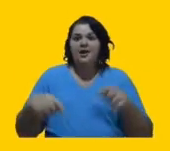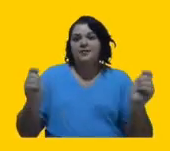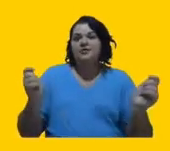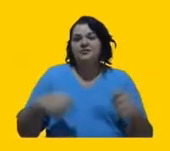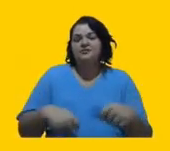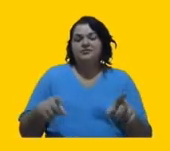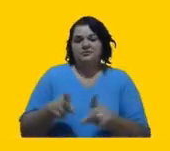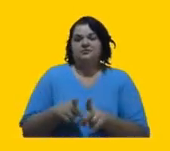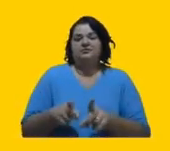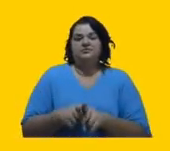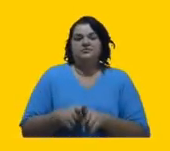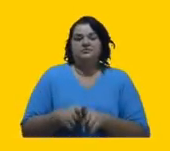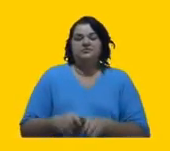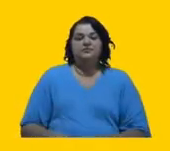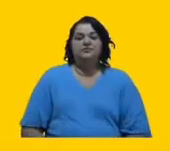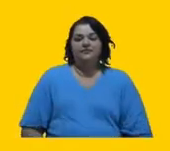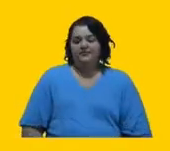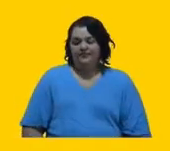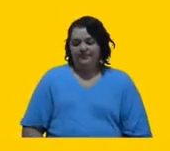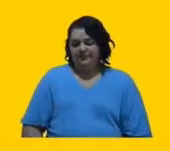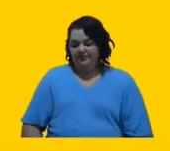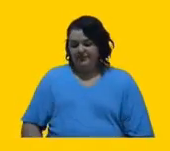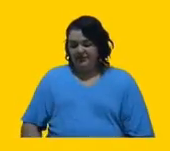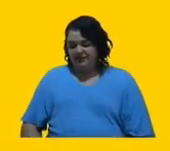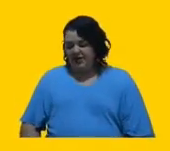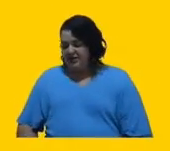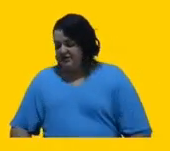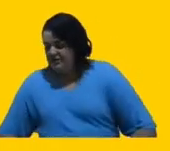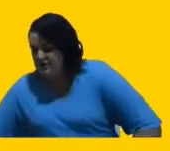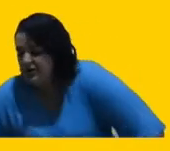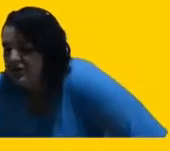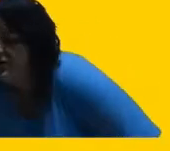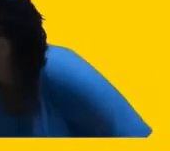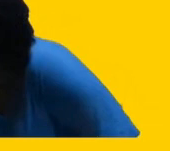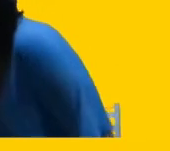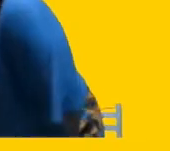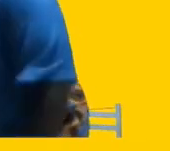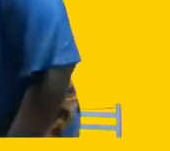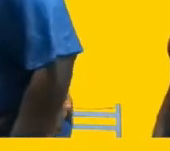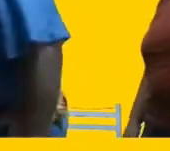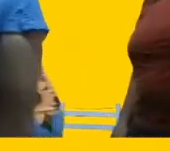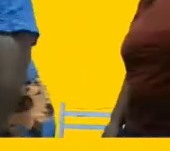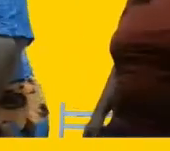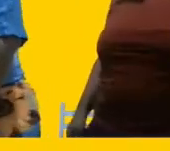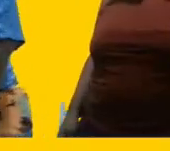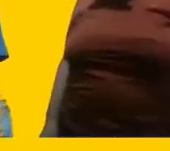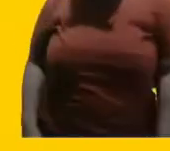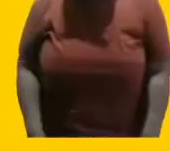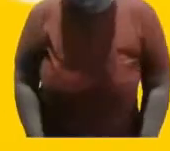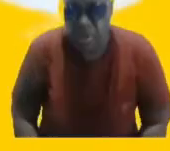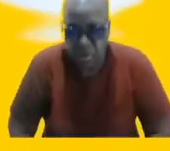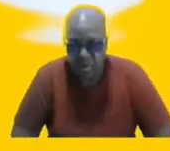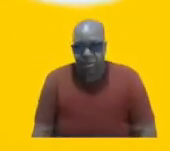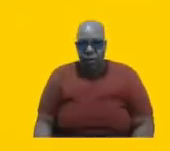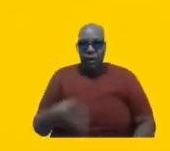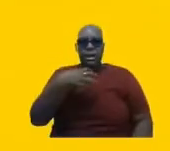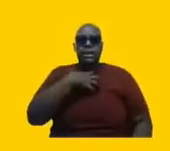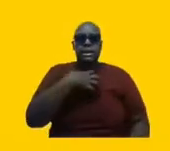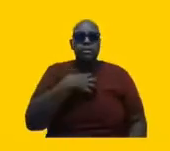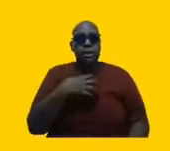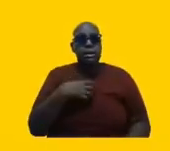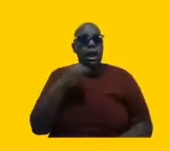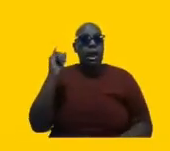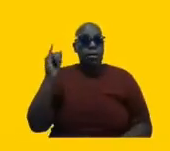e novas possibilidades, né? Significa que estamos no caminho certo, né, para sensibilizar sobre a importância